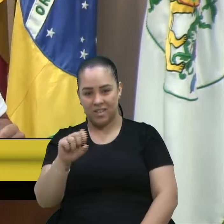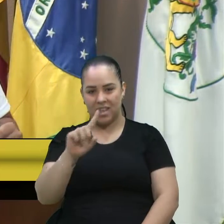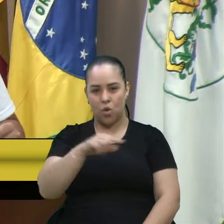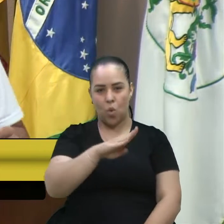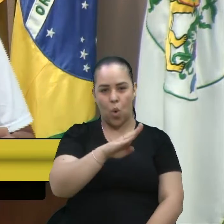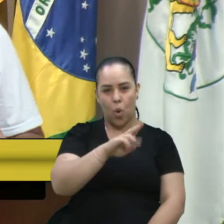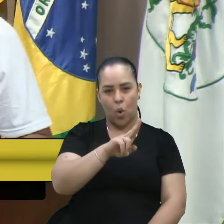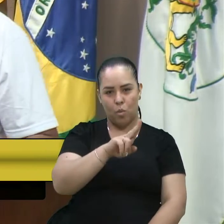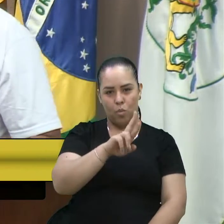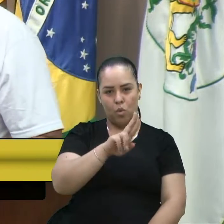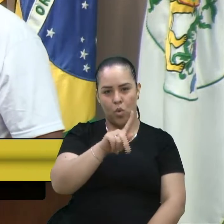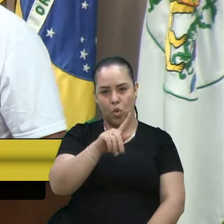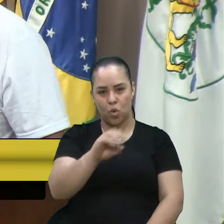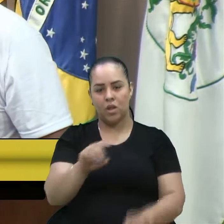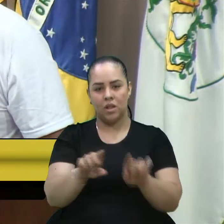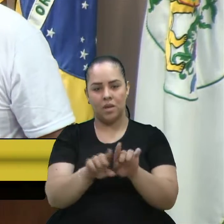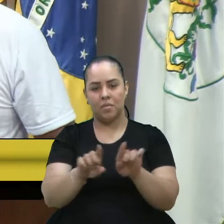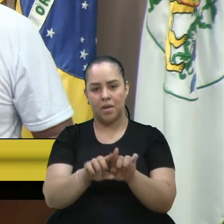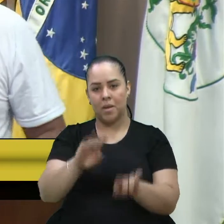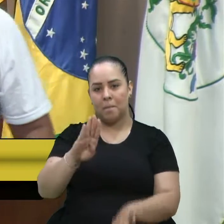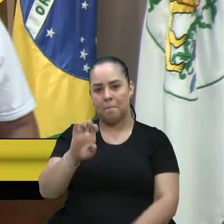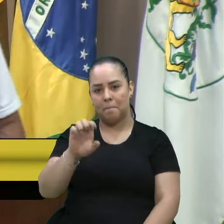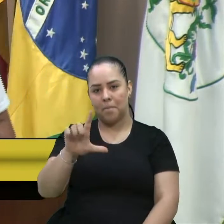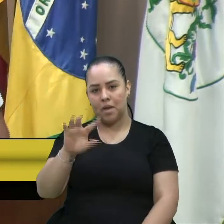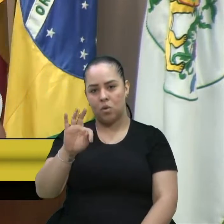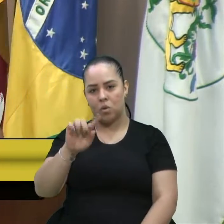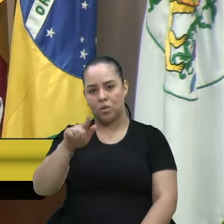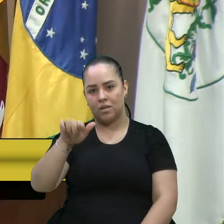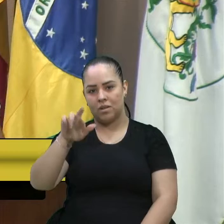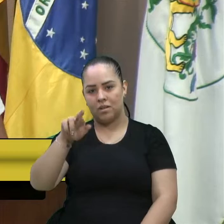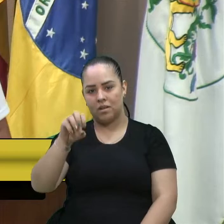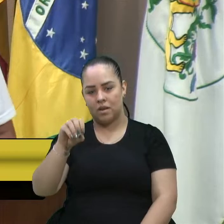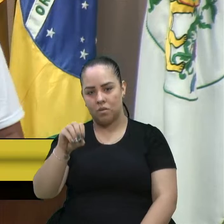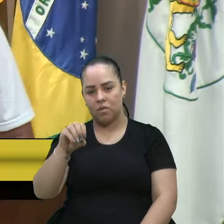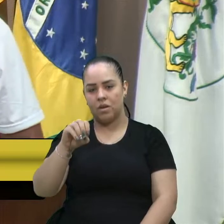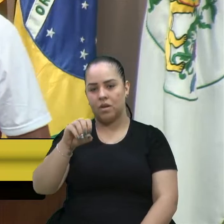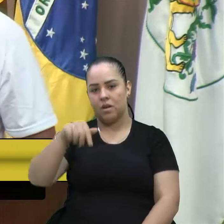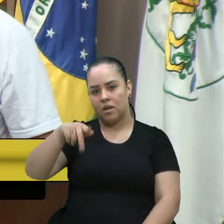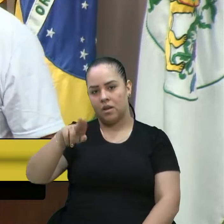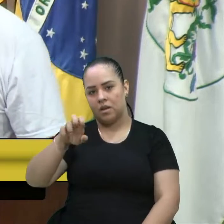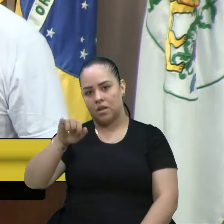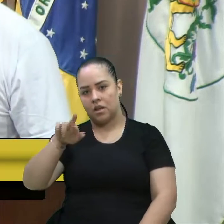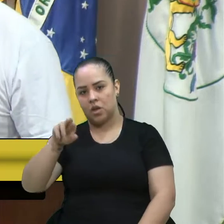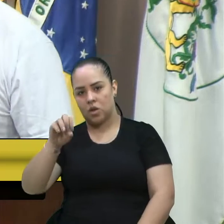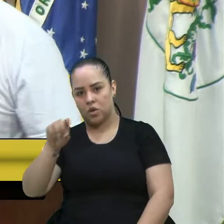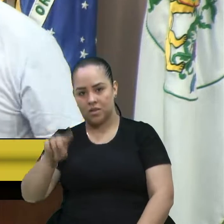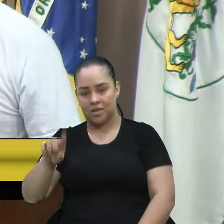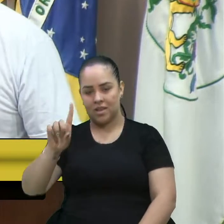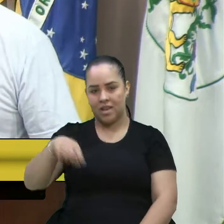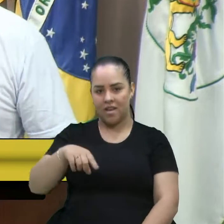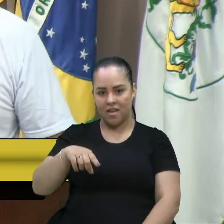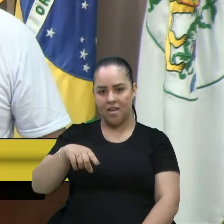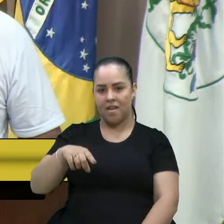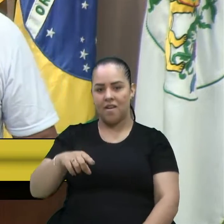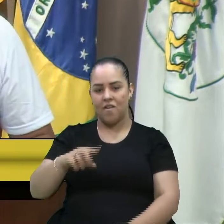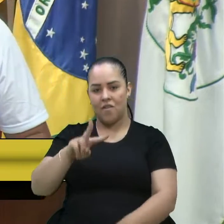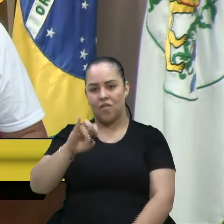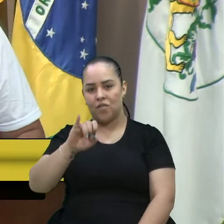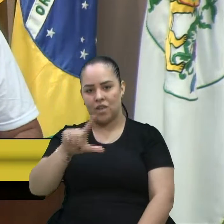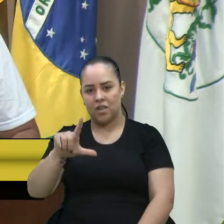Queiroz, conhecido como Vila do Cemitério. A nossa cidade, que é formada inicialmente